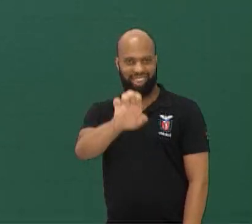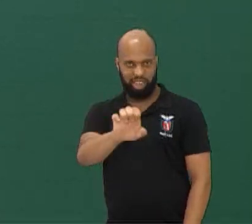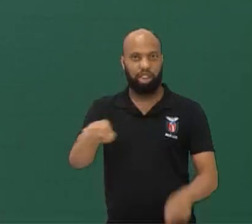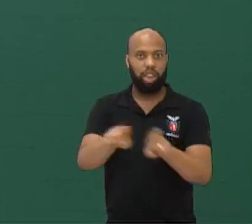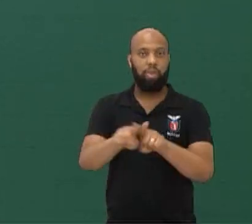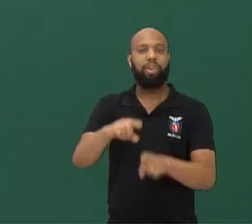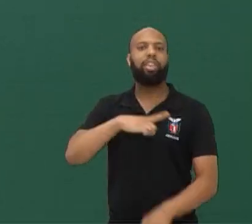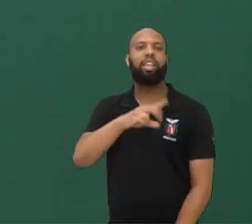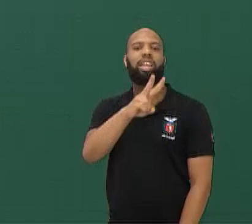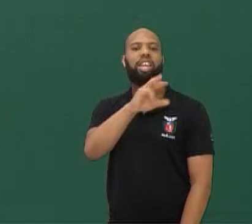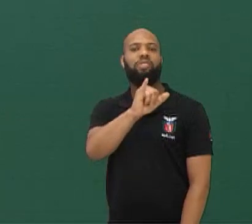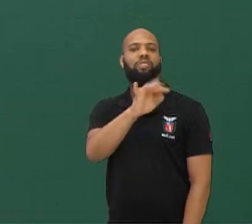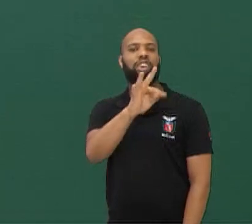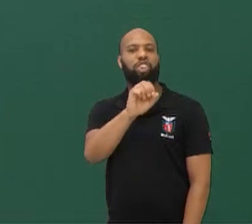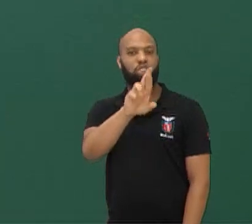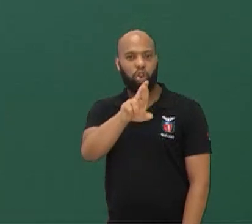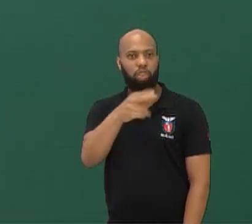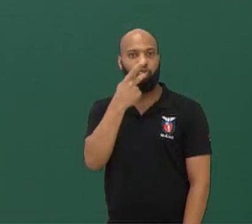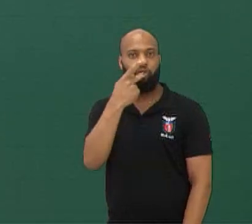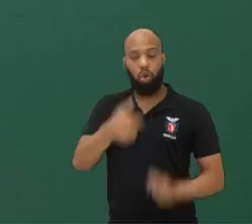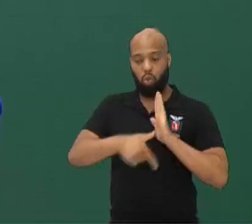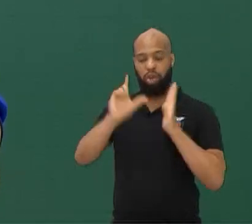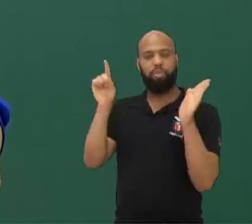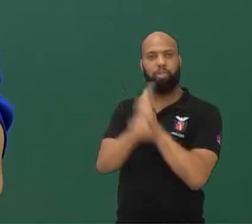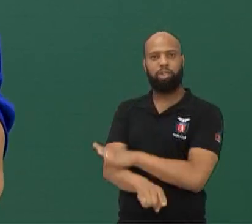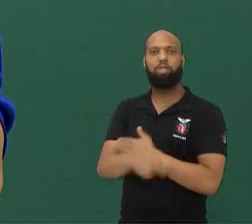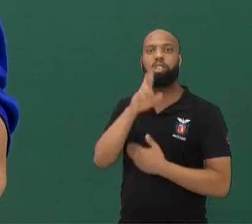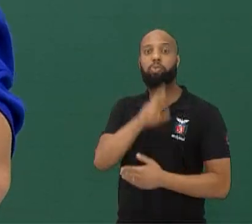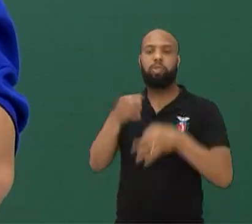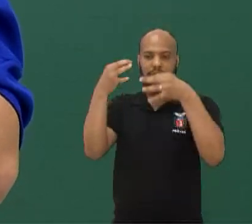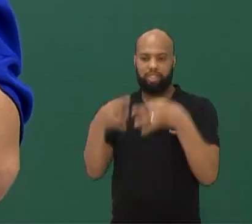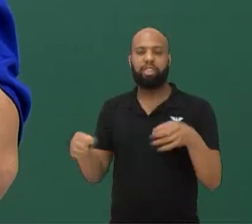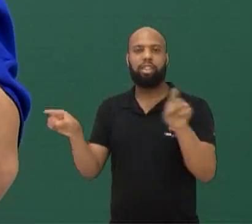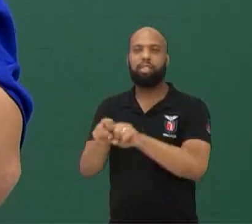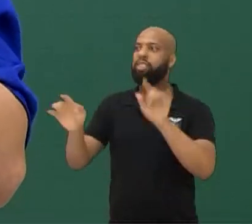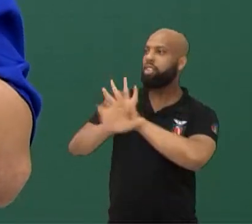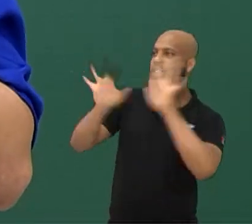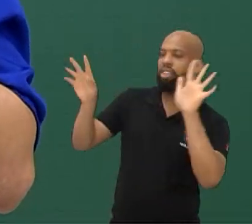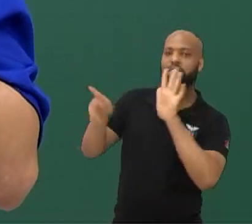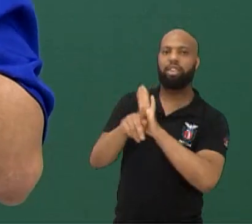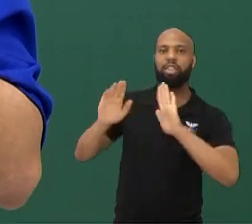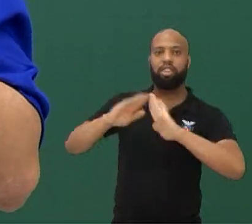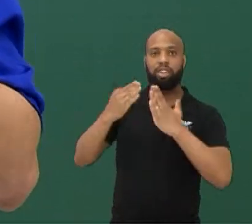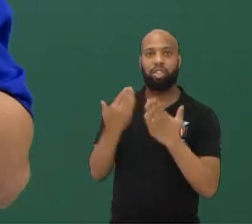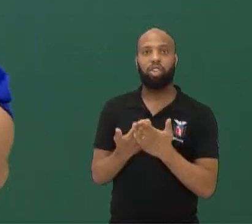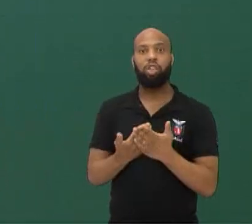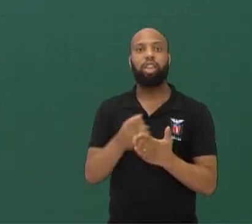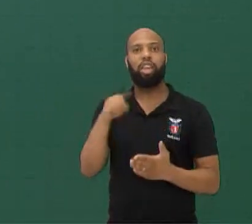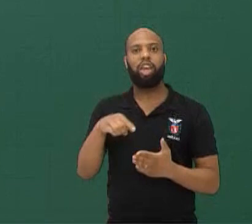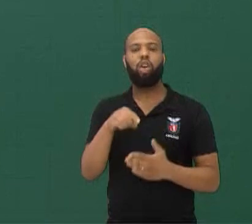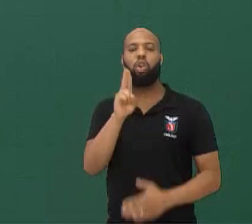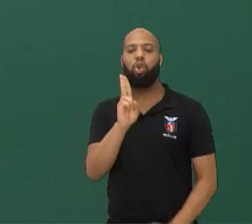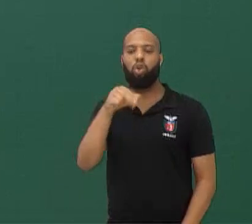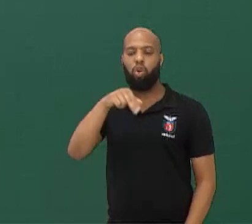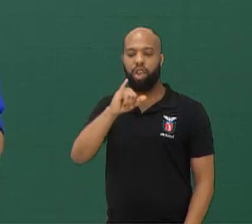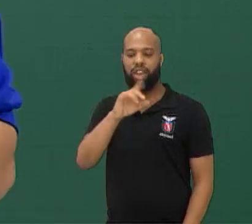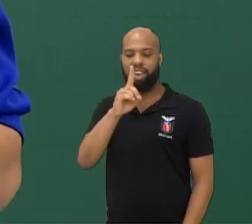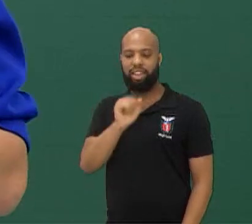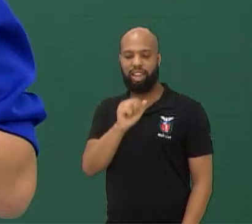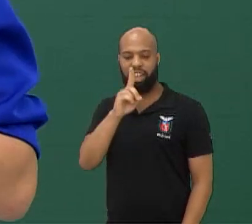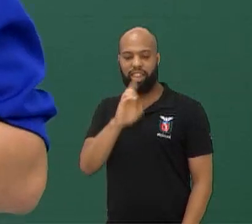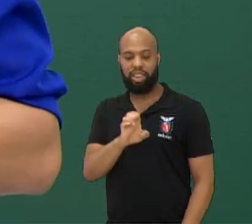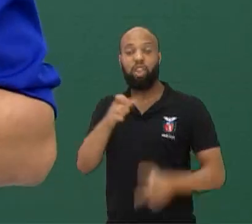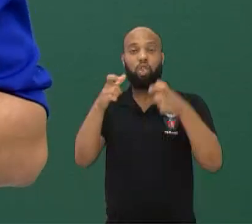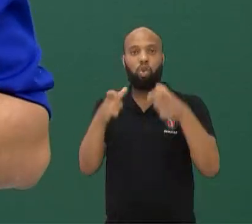o Vitor Leonardo mandou que no quiz anterior ele acertou. Muito boa. E manda um salve para o Colégio Estadual Unidade Polo lá de